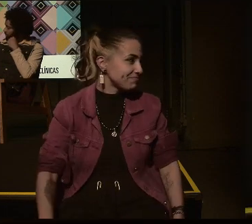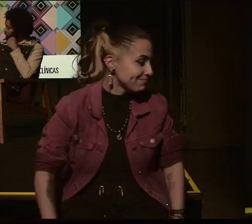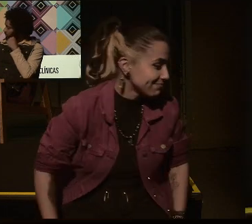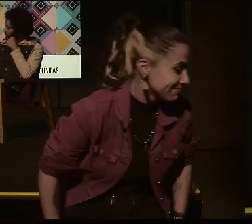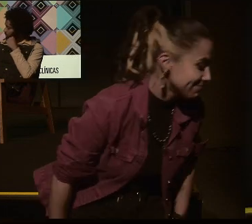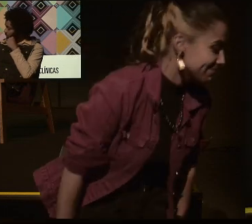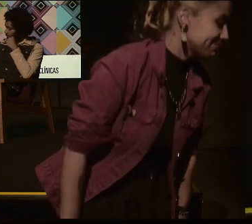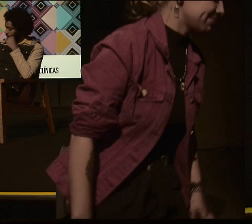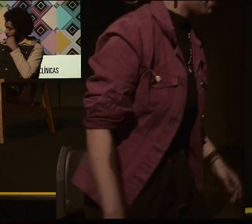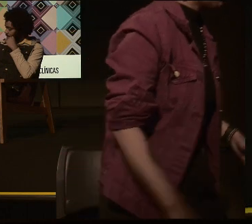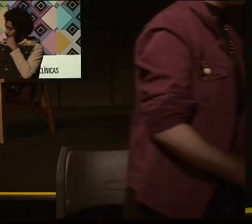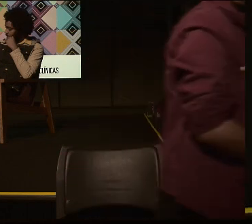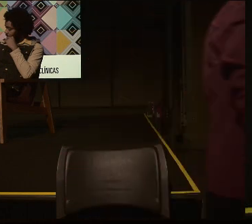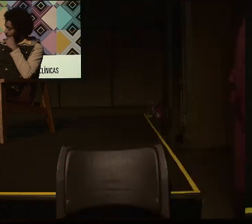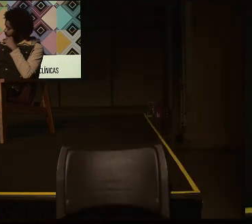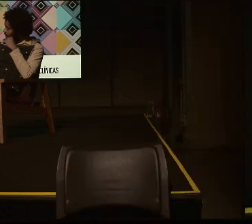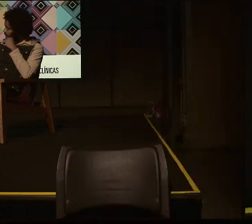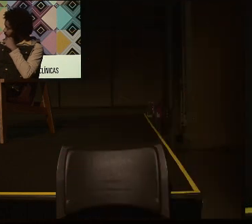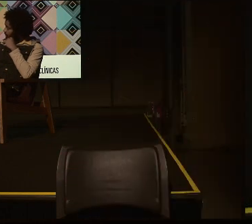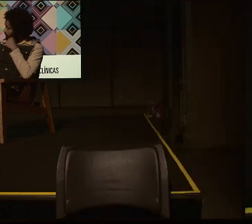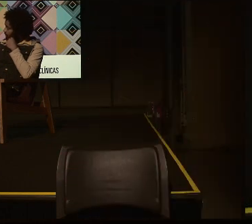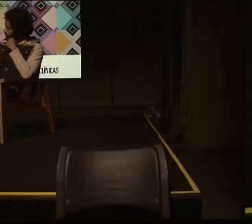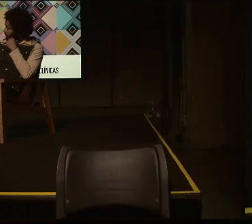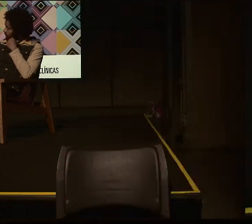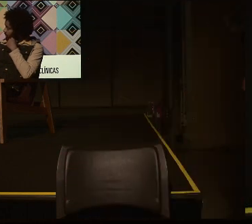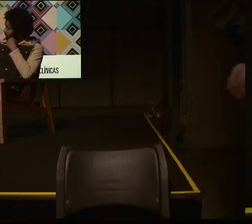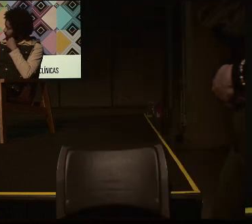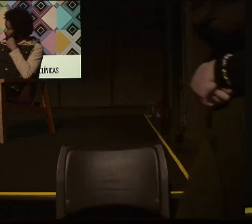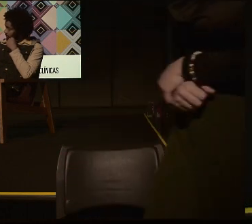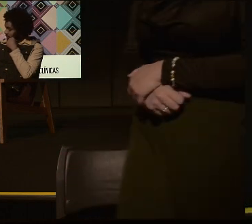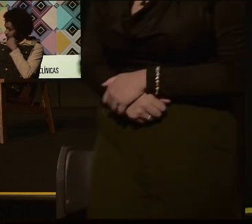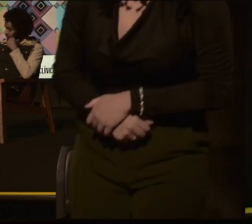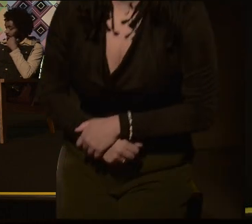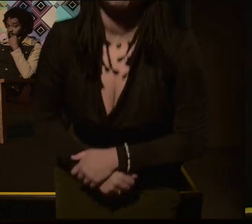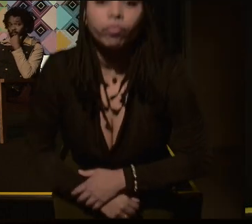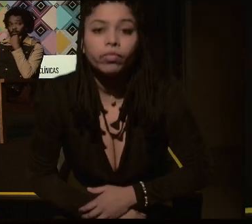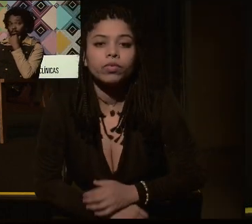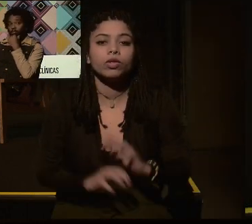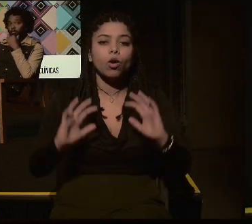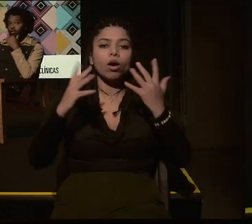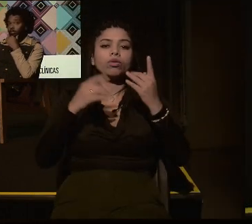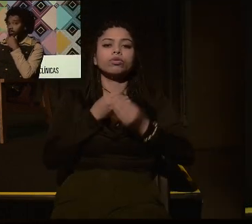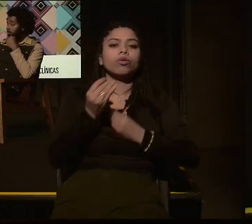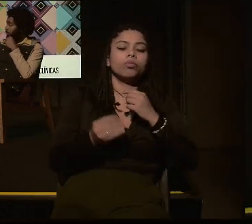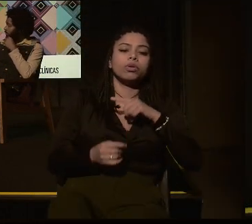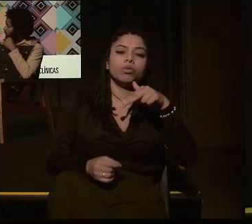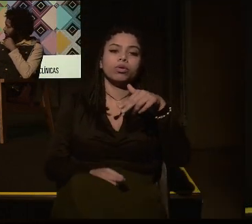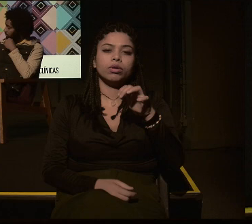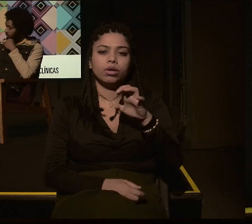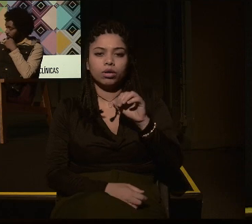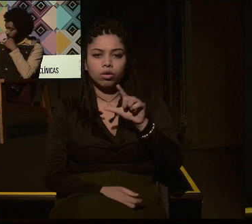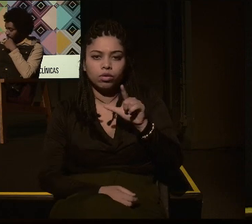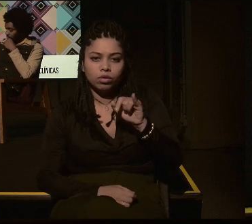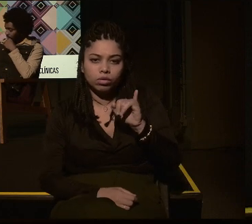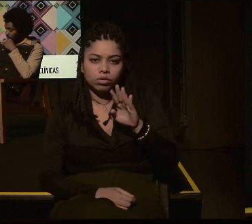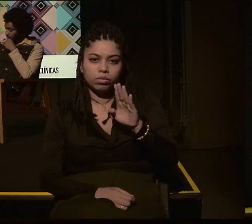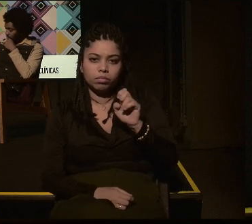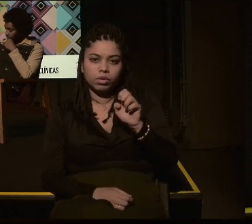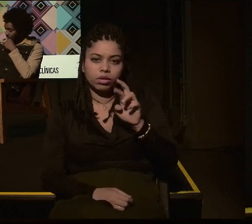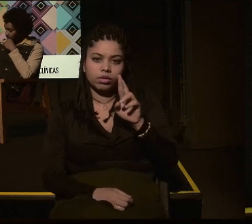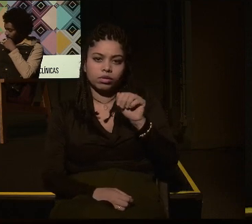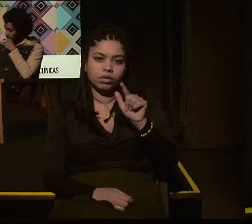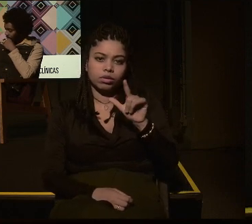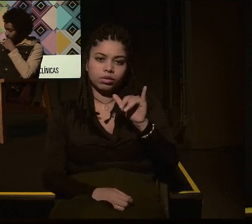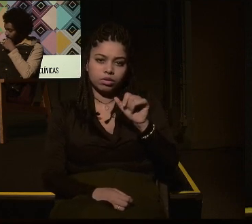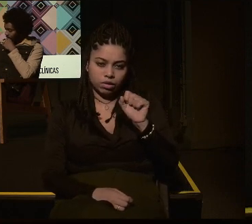com o neoliberalismo tão aviltador, que então outros grupos étnico-raciais